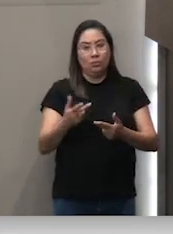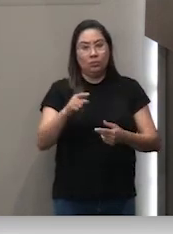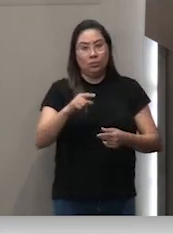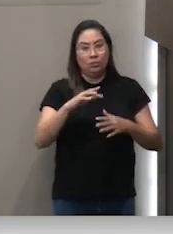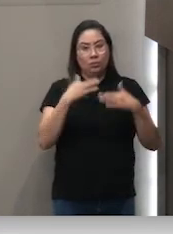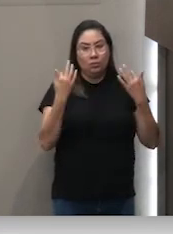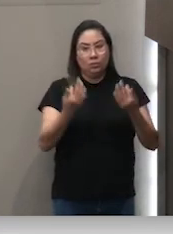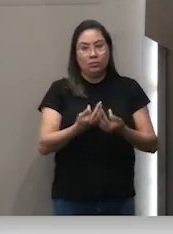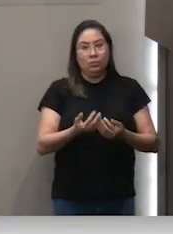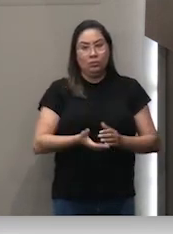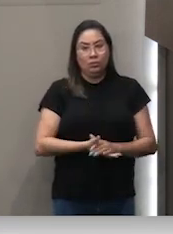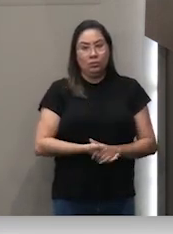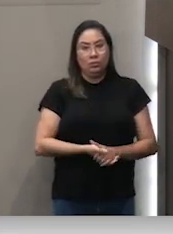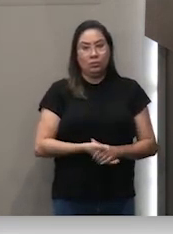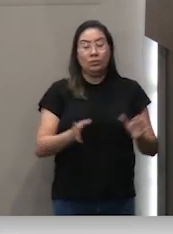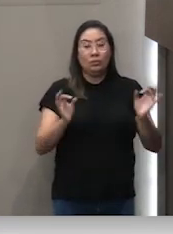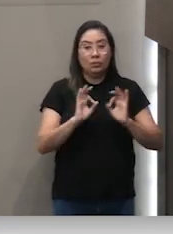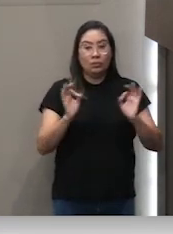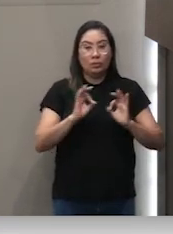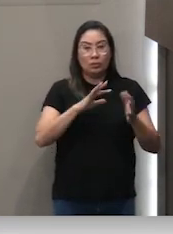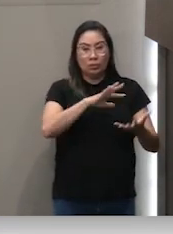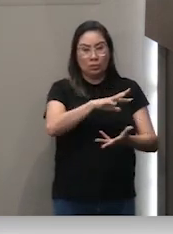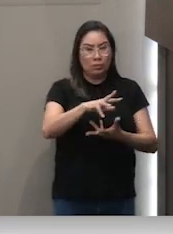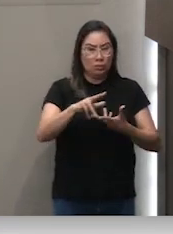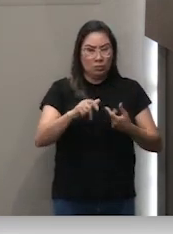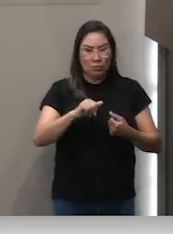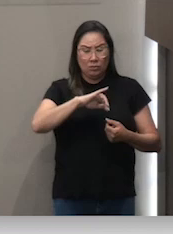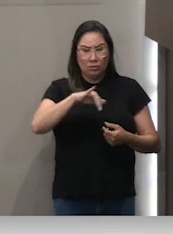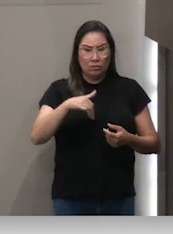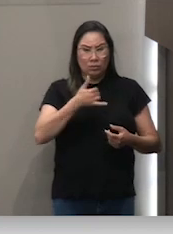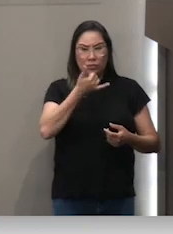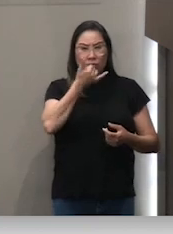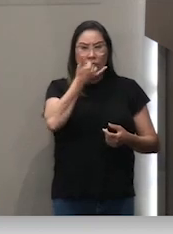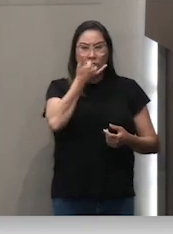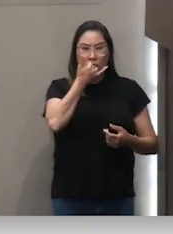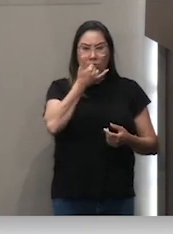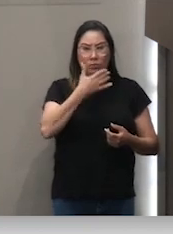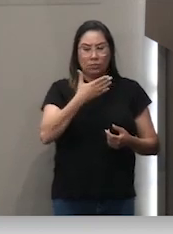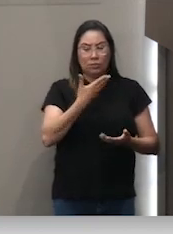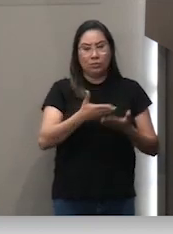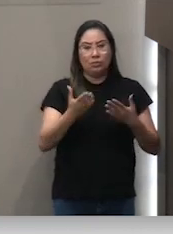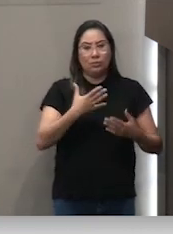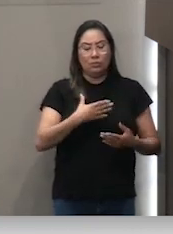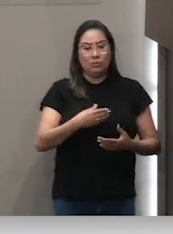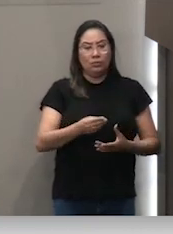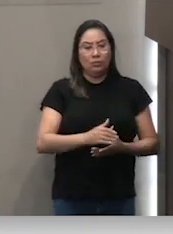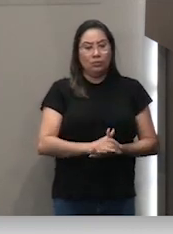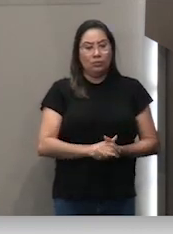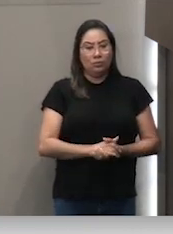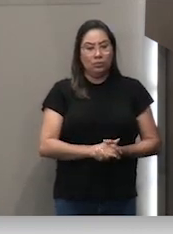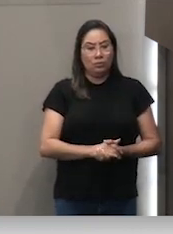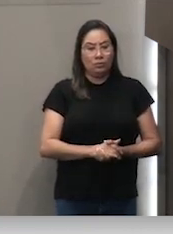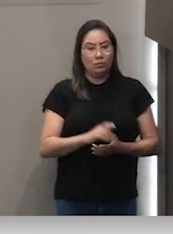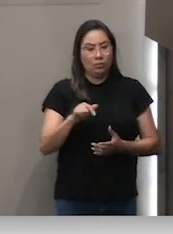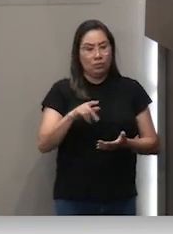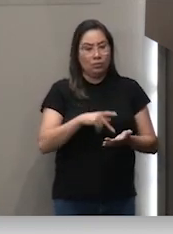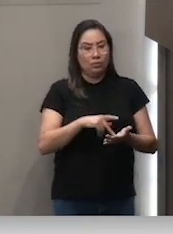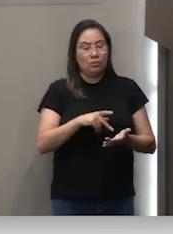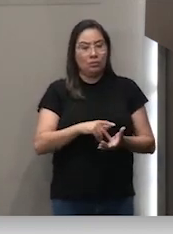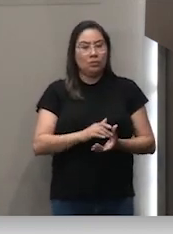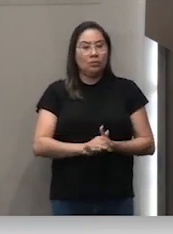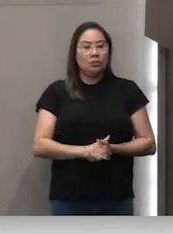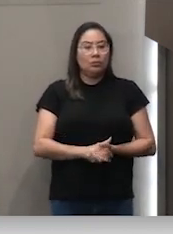essa família aí. Nada nesse mundo justifica a perda de um filho. Essa é a verdade.